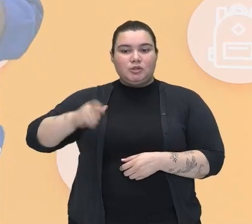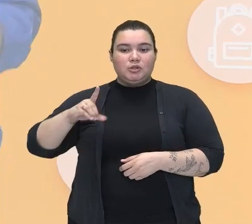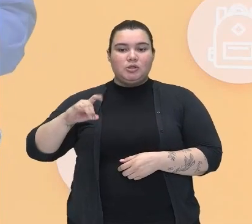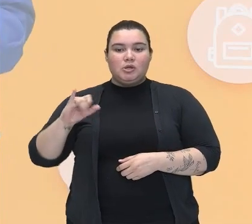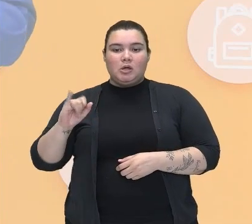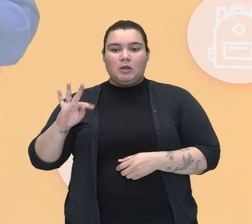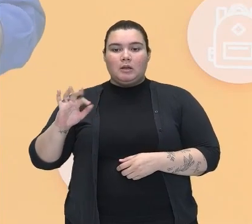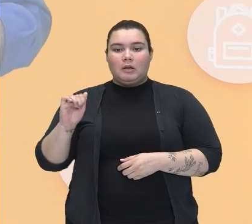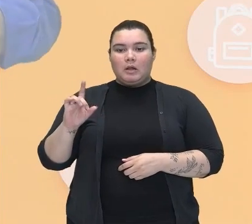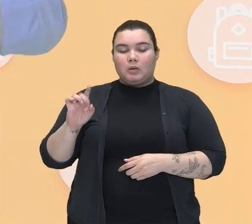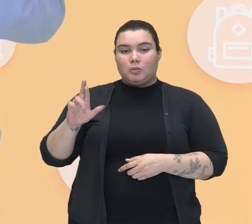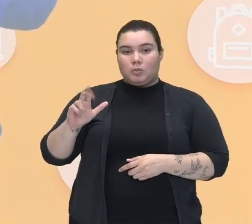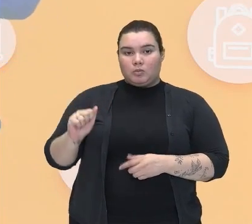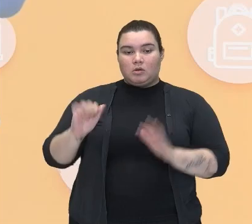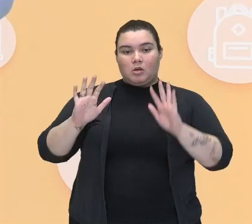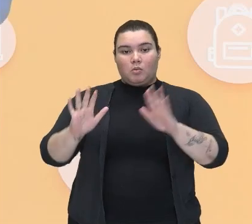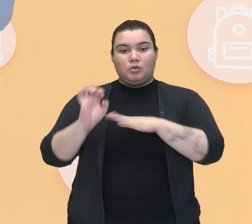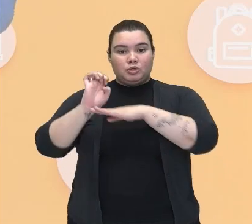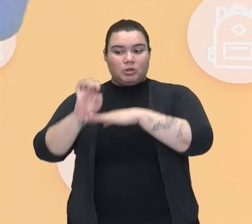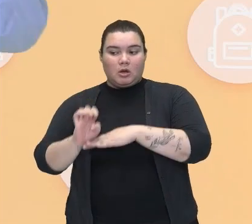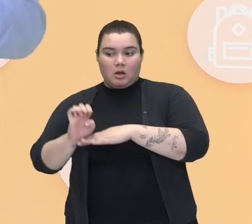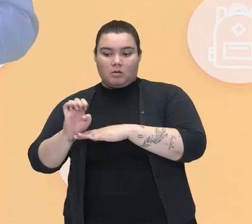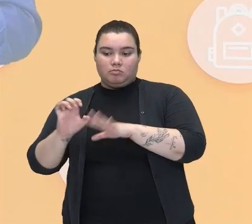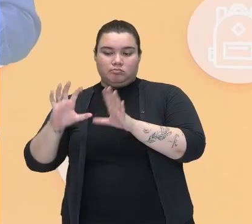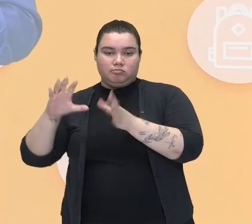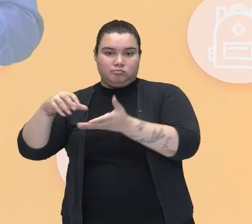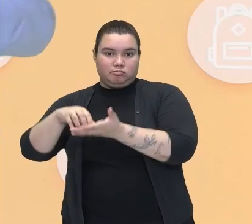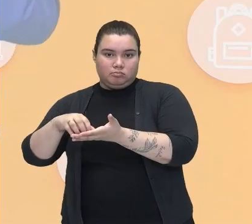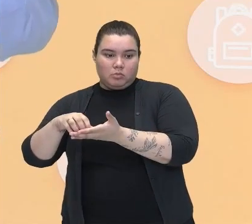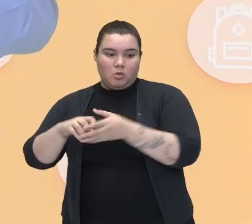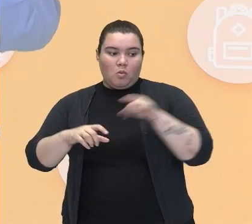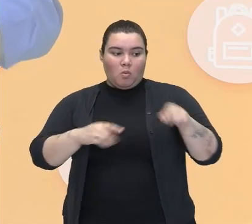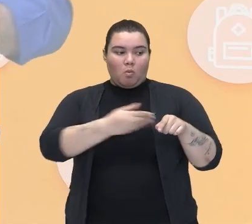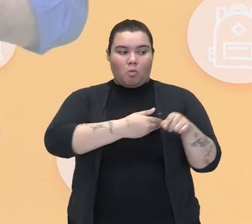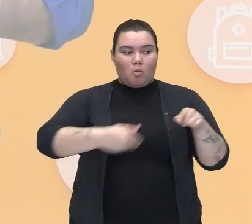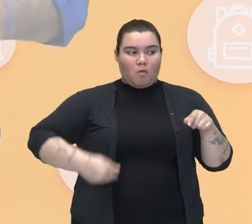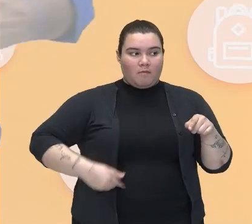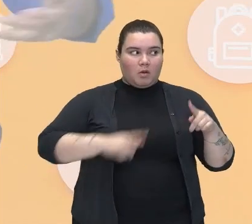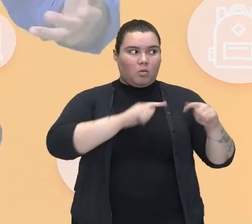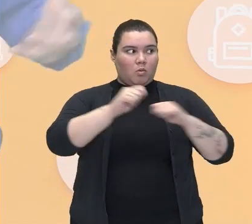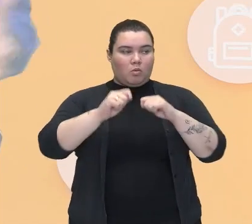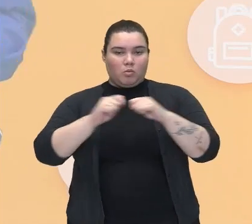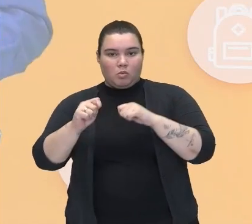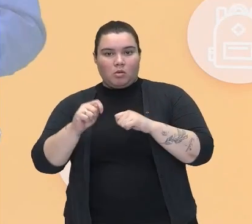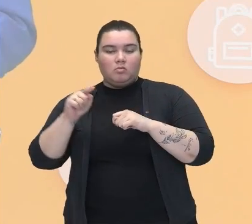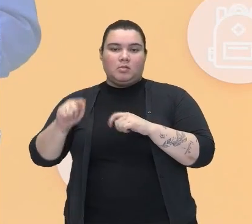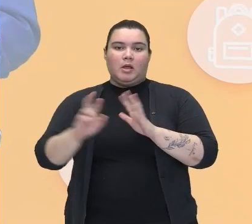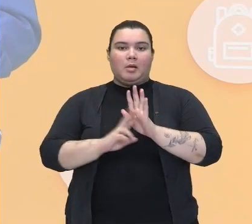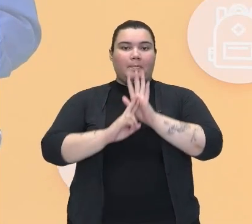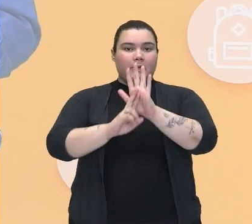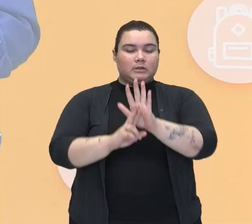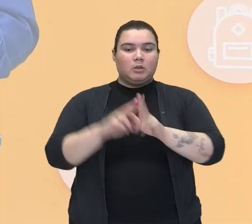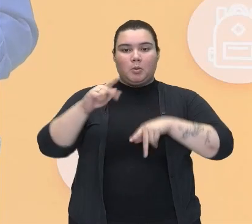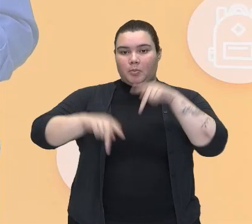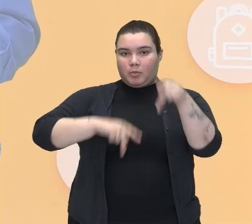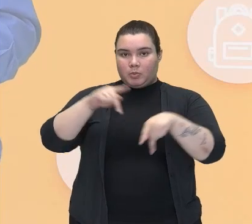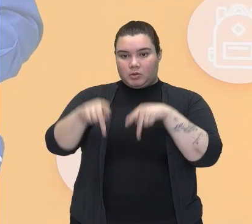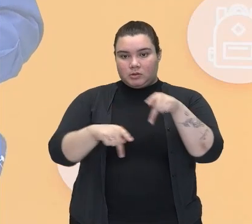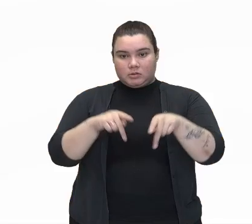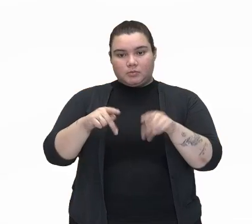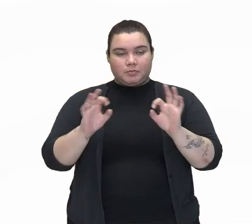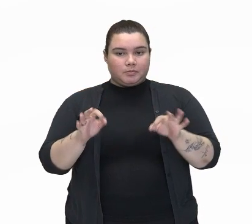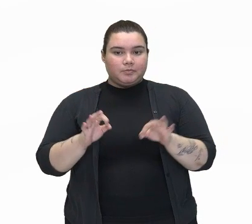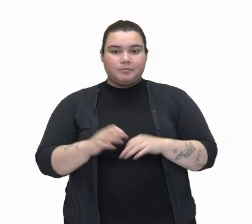outra. O governo ele vai administrar o Estado. Em nome de quem? Em nome da população, em nome da nação. Não é